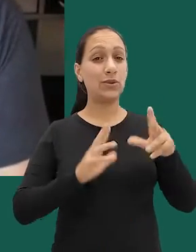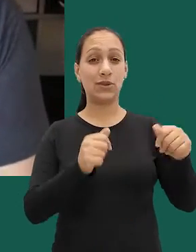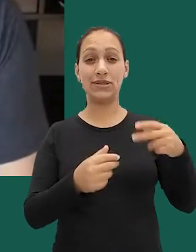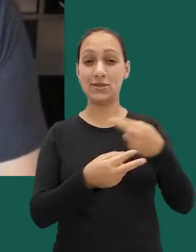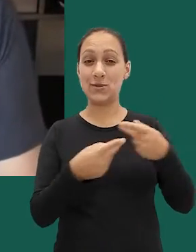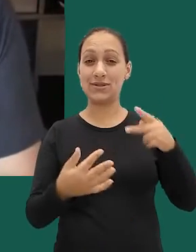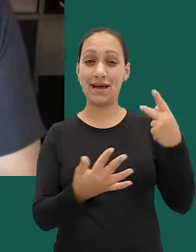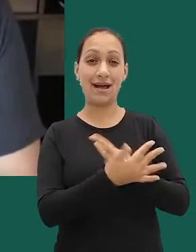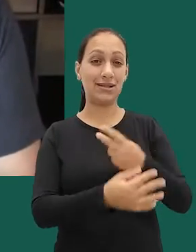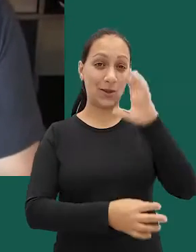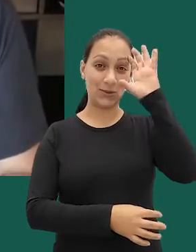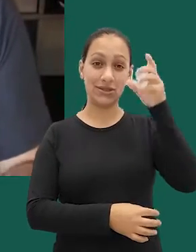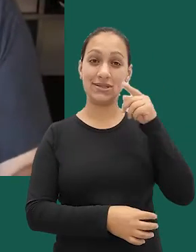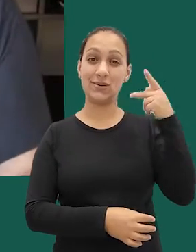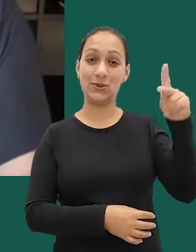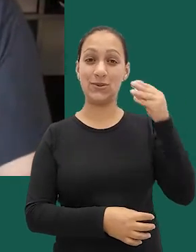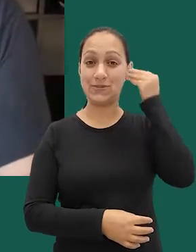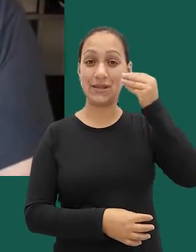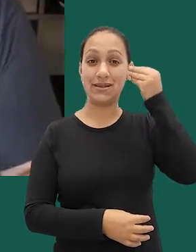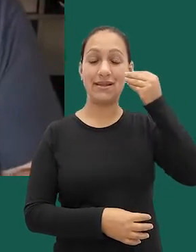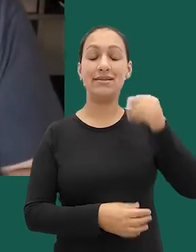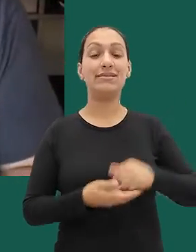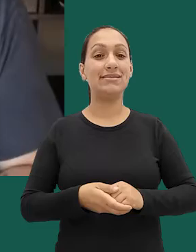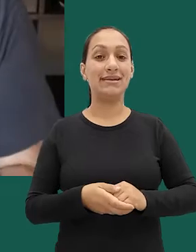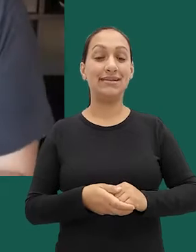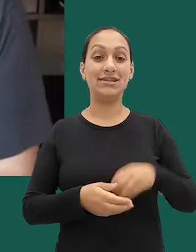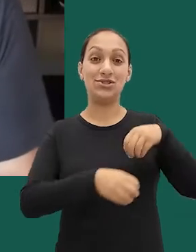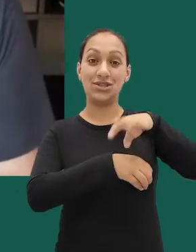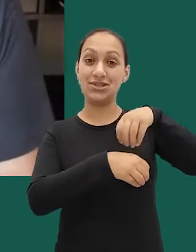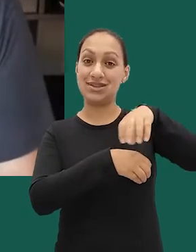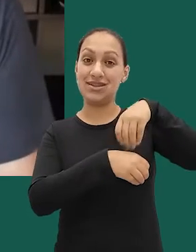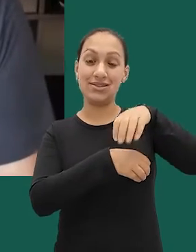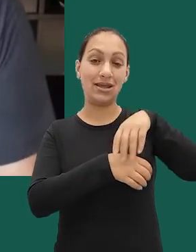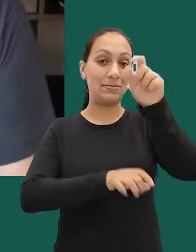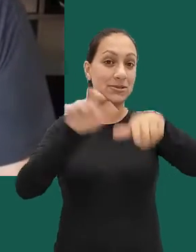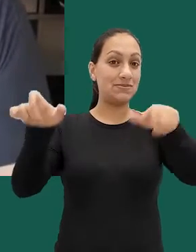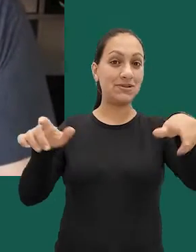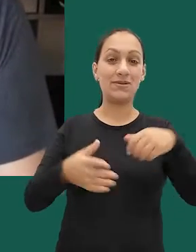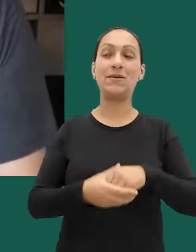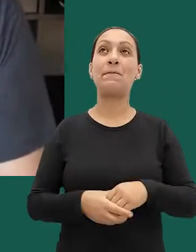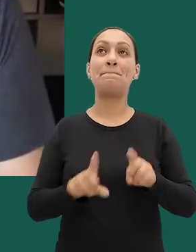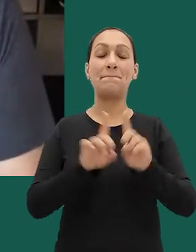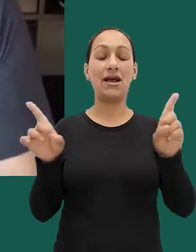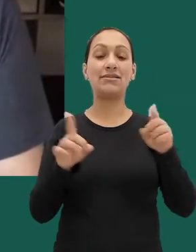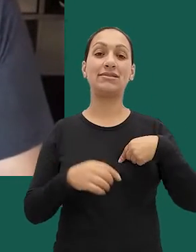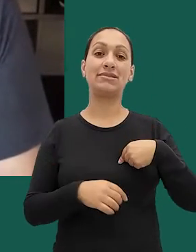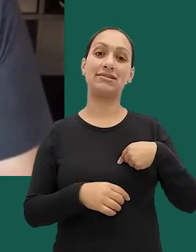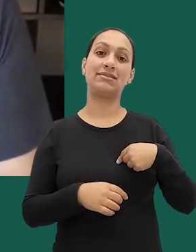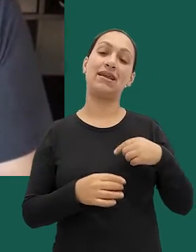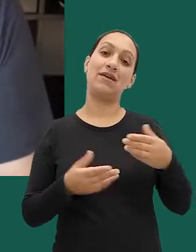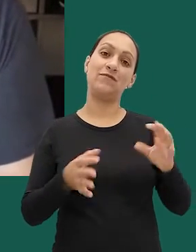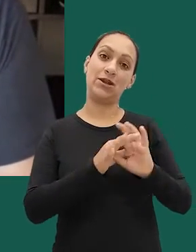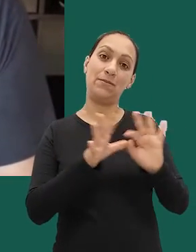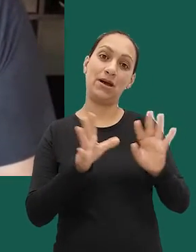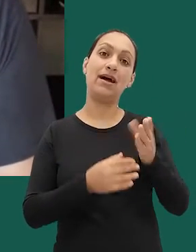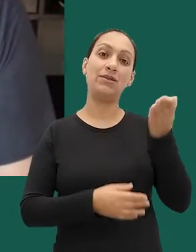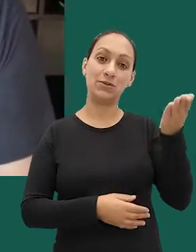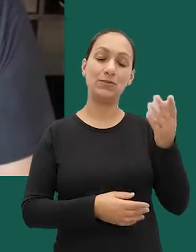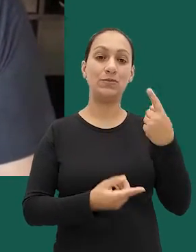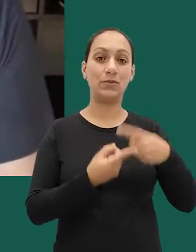tuas experiências e dar muitas dicas para o pessoal. Mas eu vou deixar tu ir, eu sei que a tua agenda é super